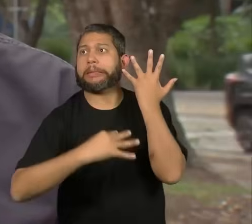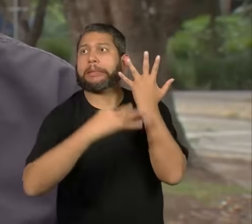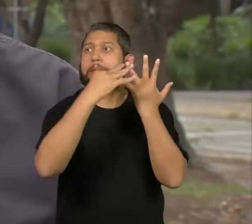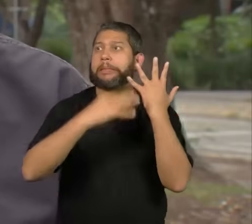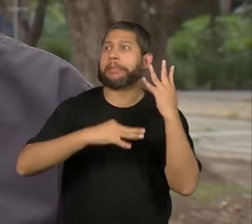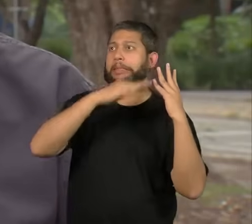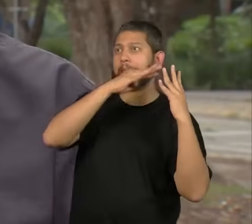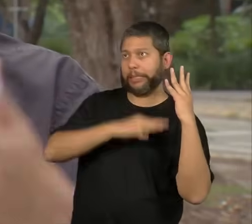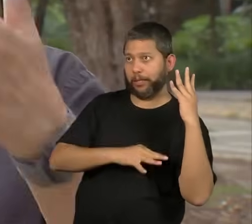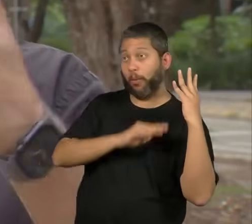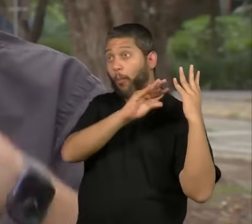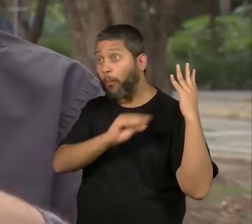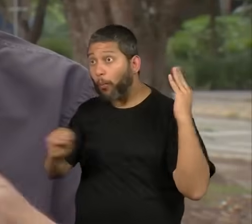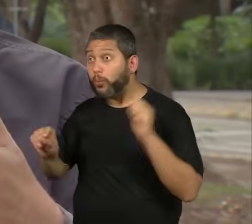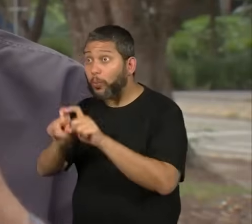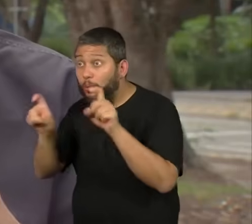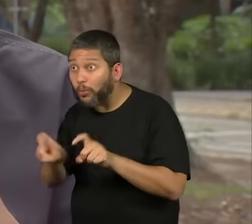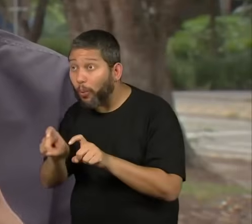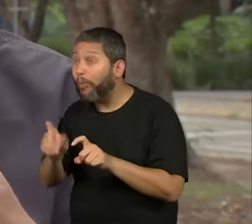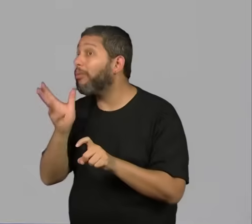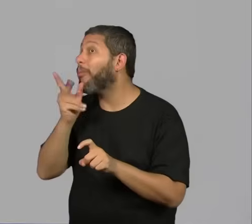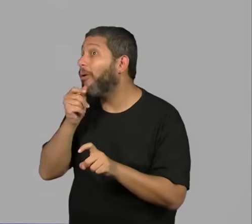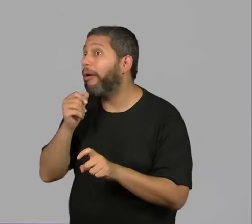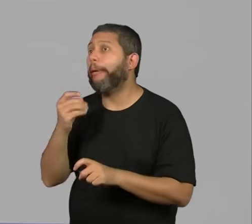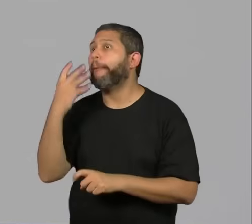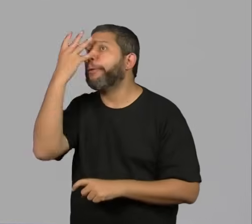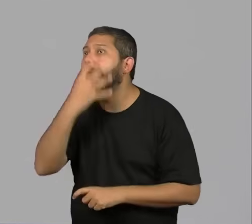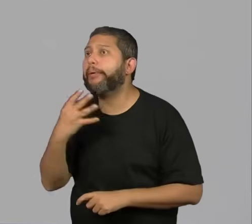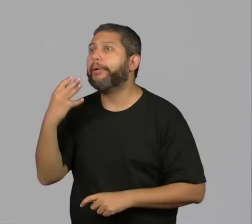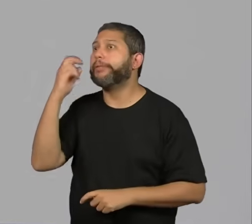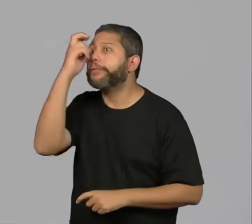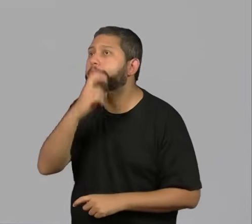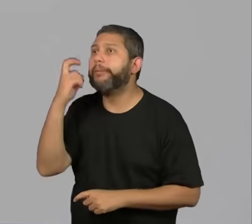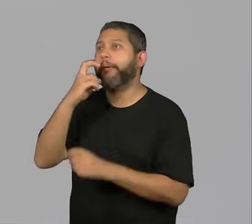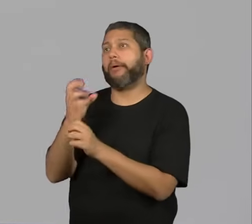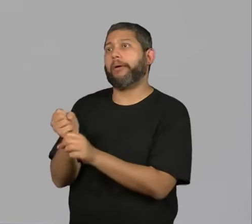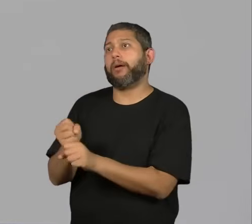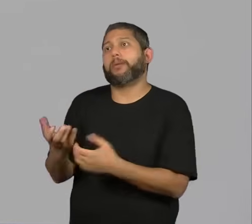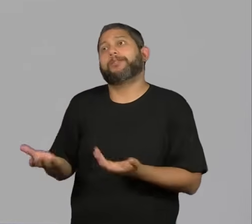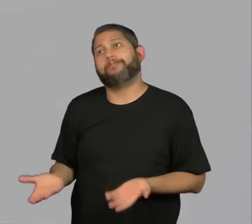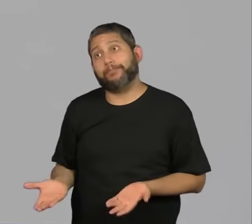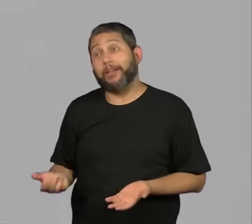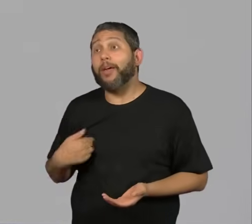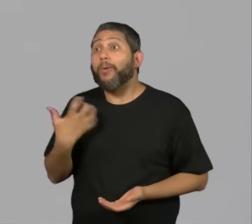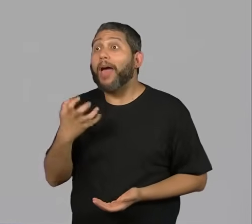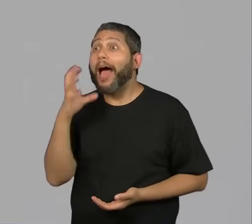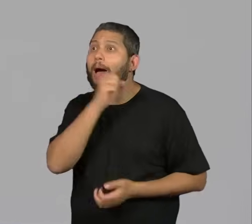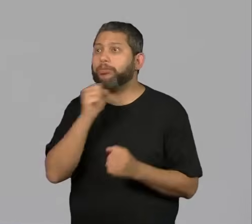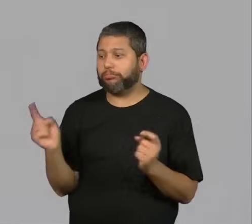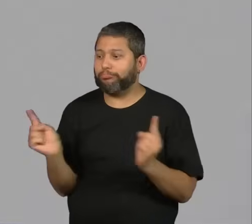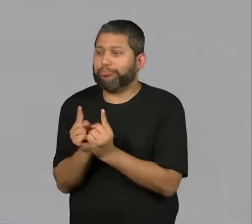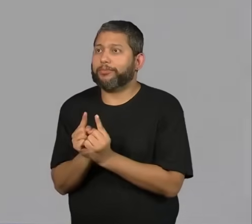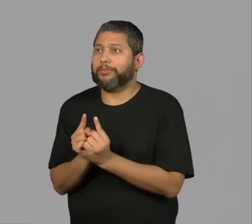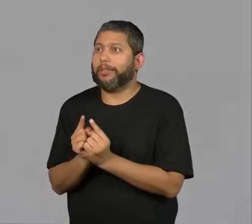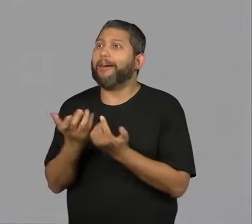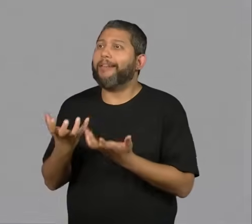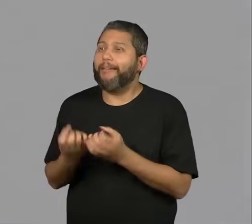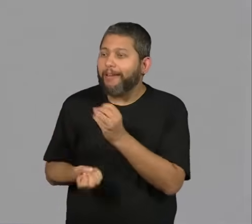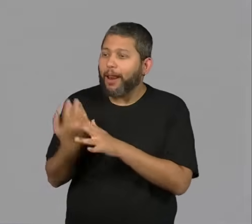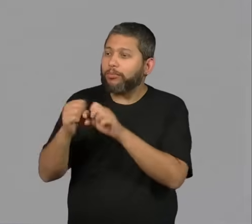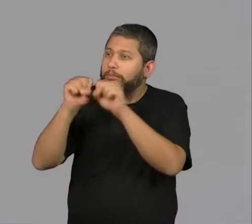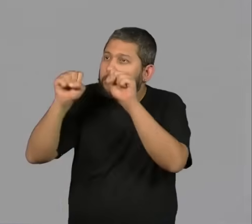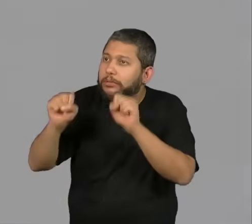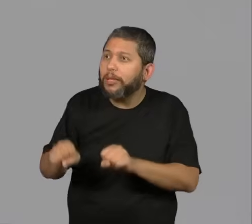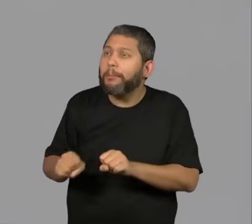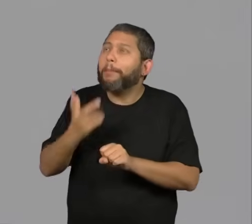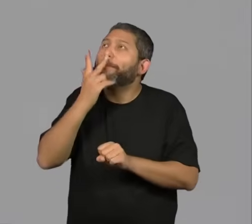4 a 5 horas para o computador fazer os cálculos. O que nós queremos chegar é justamente ter uma espécie de um sistema